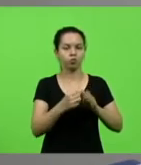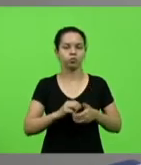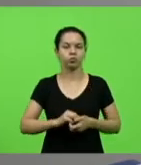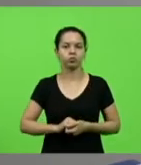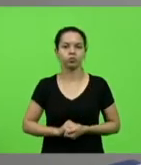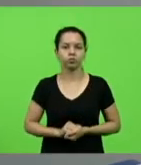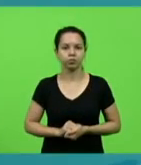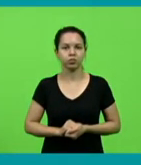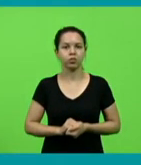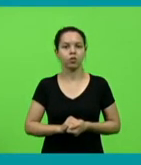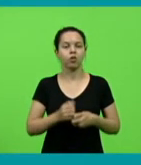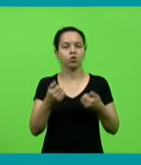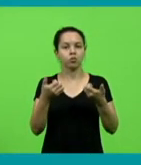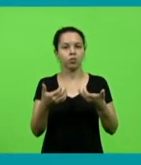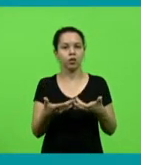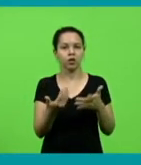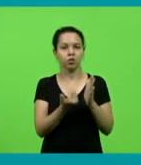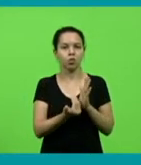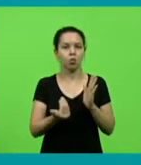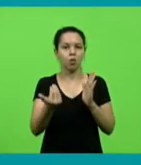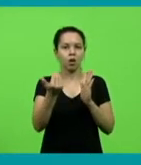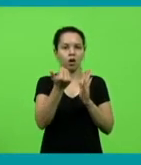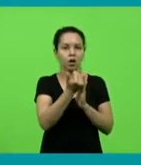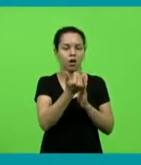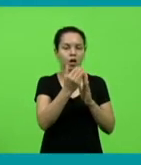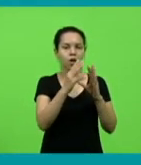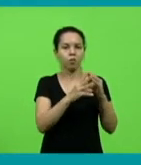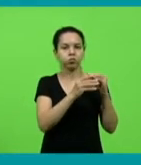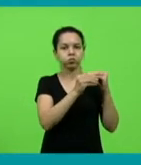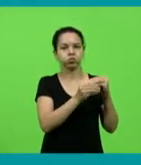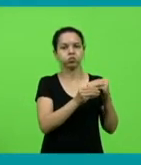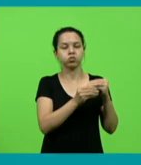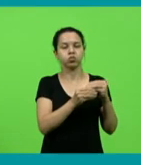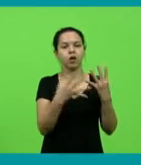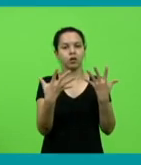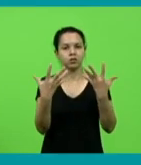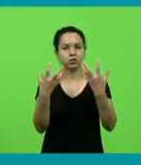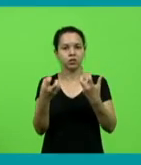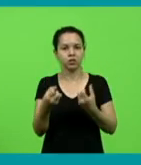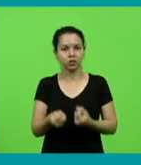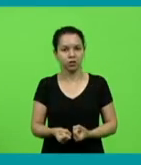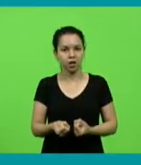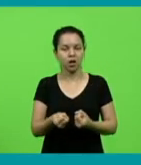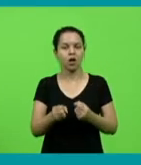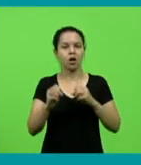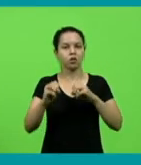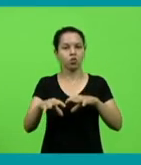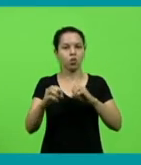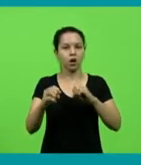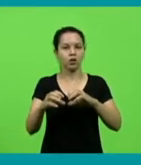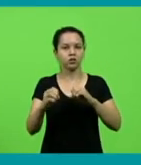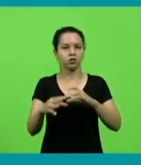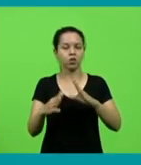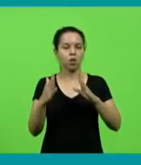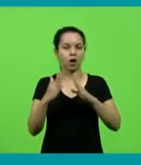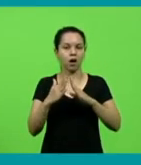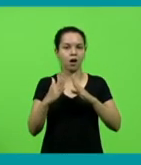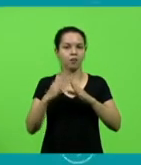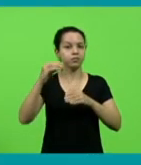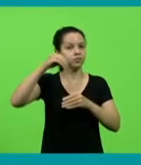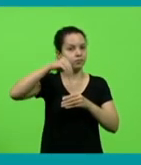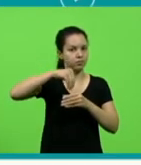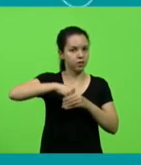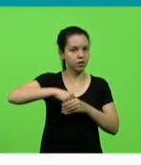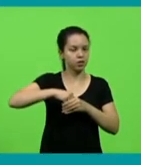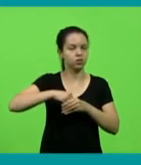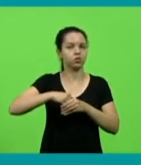o acréscimo, né, da adoção efetiva do regime de educação domiciliar. Basicamente isso, eu não vou ler todos